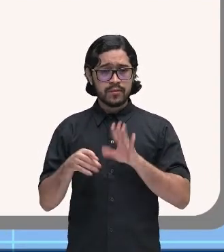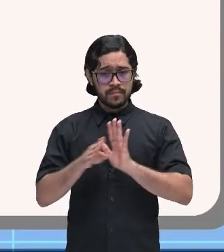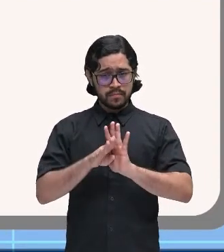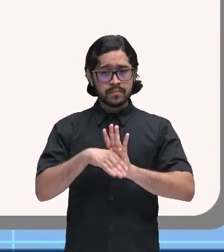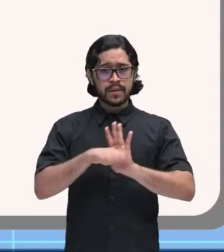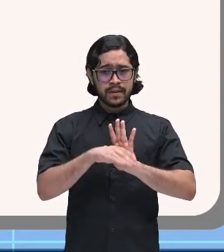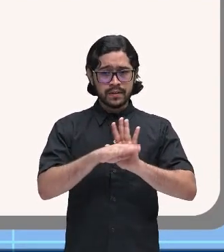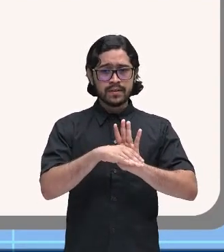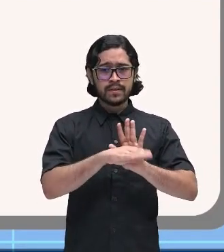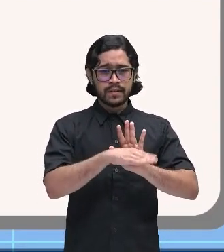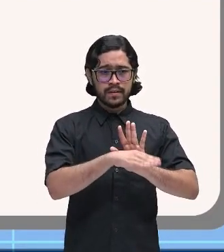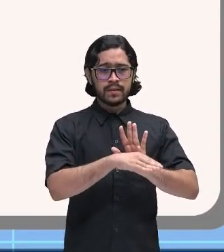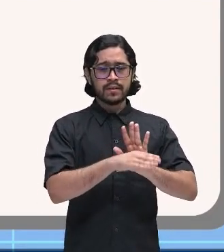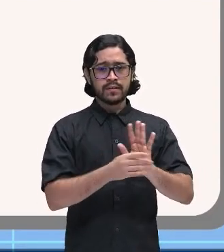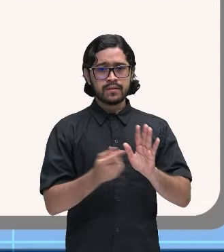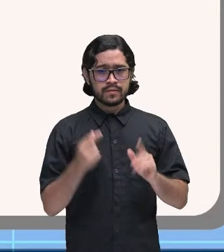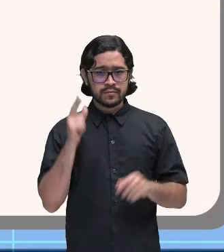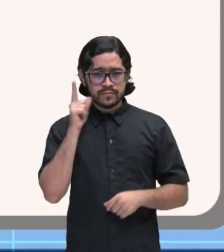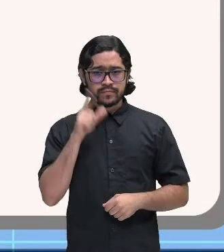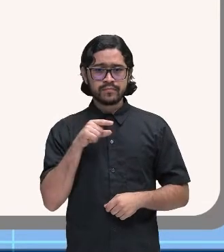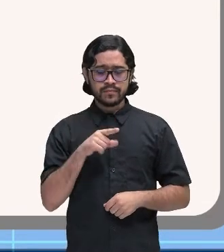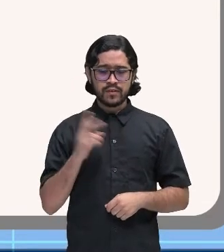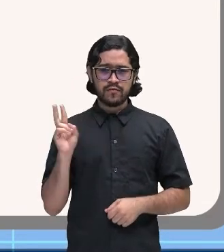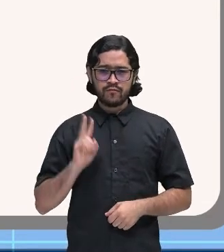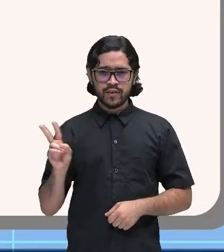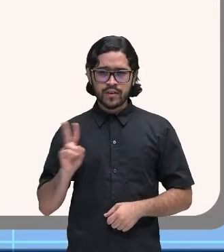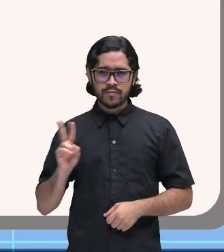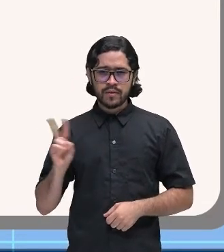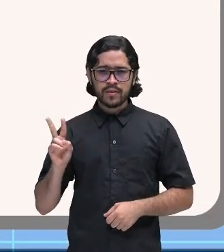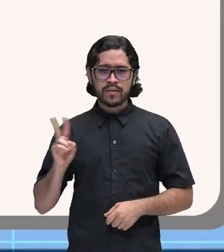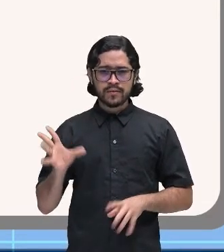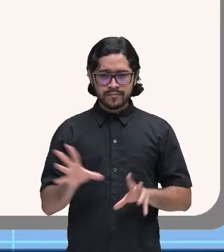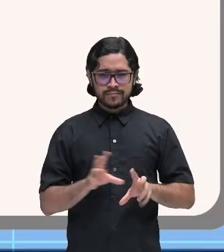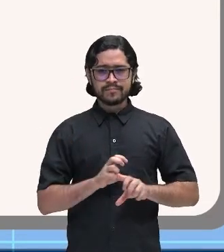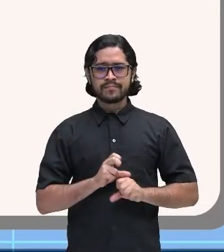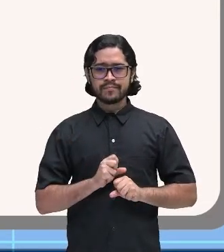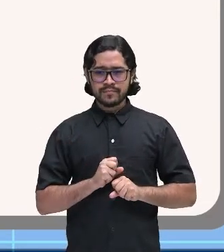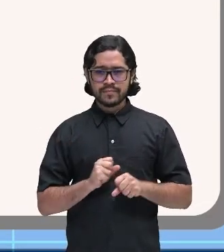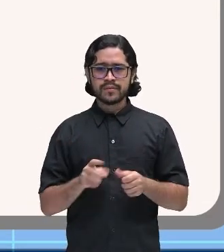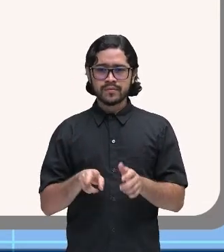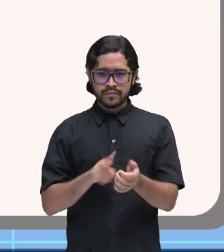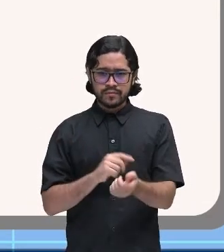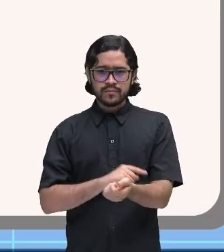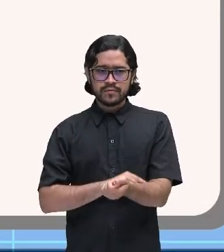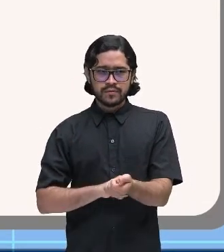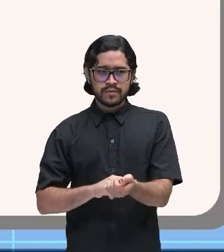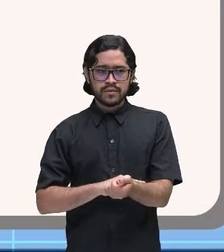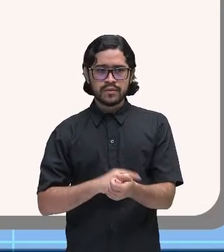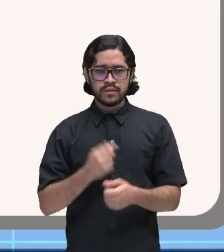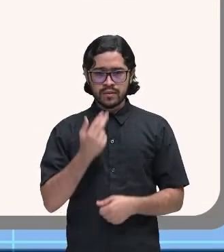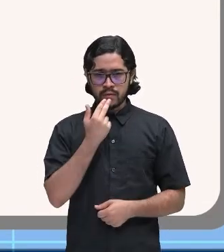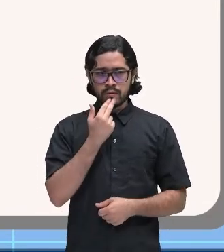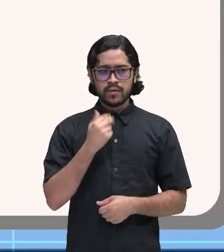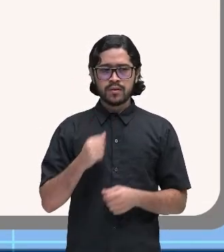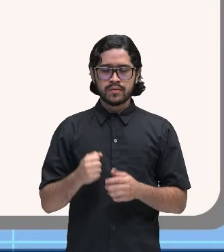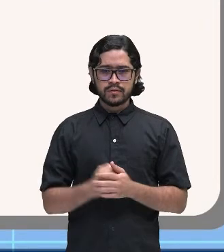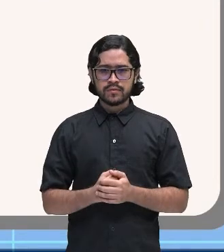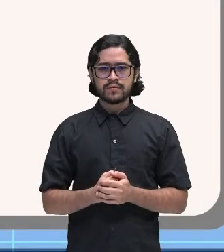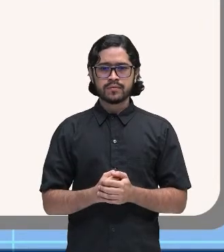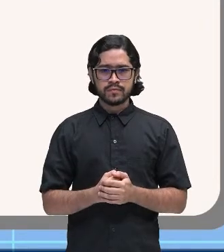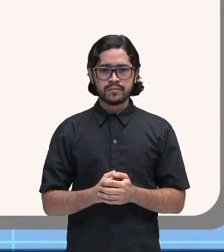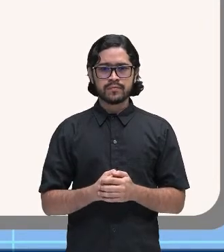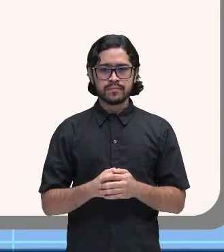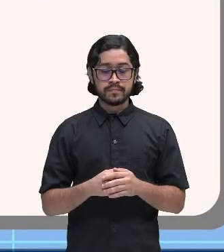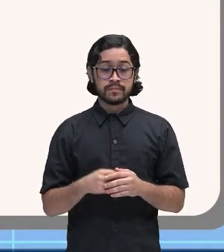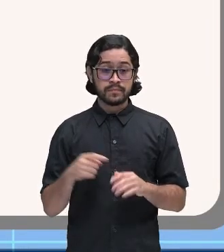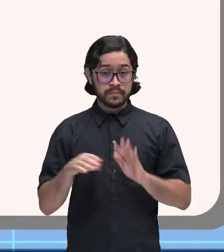papel de produção de certas vitaminas que são depois absorvidas pelo sangue. Sem falar que essas bactérias também ajudam